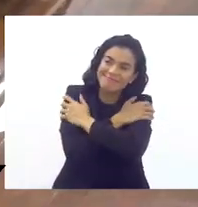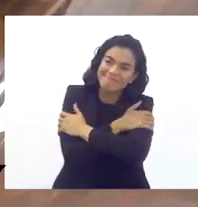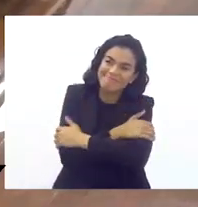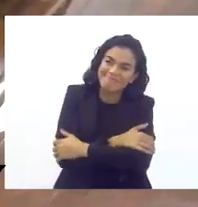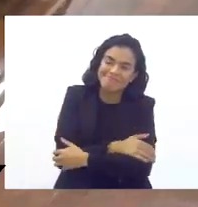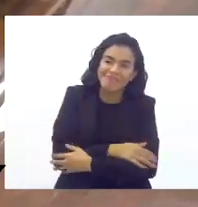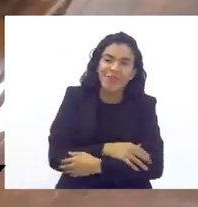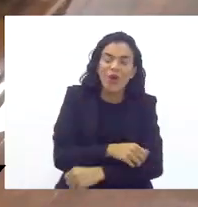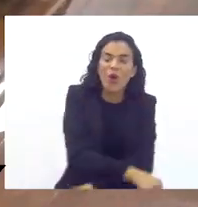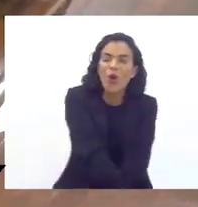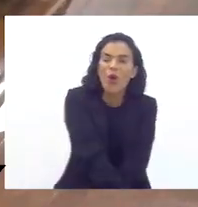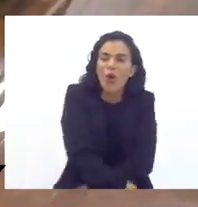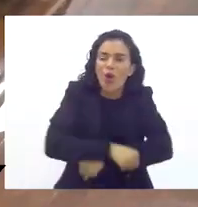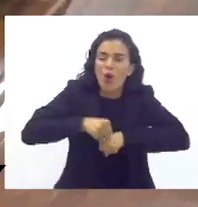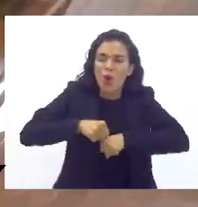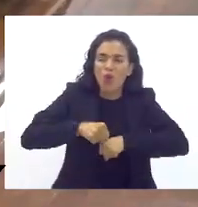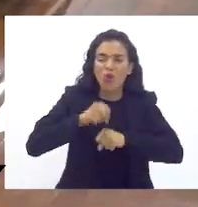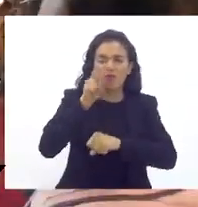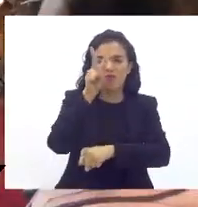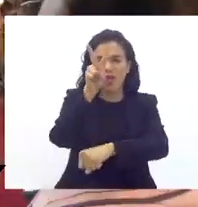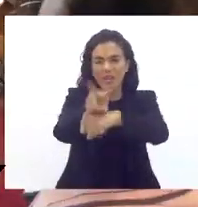alguma abençoe e proteja